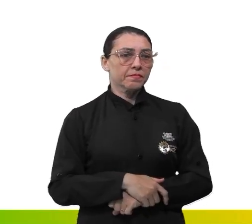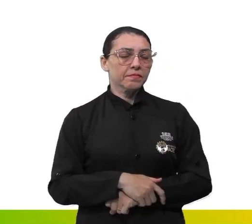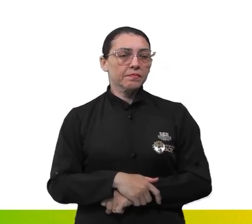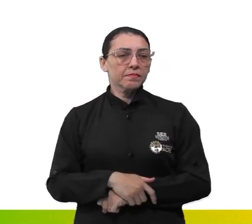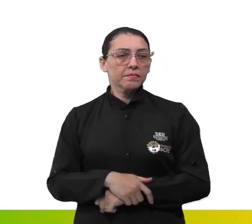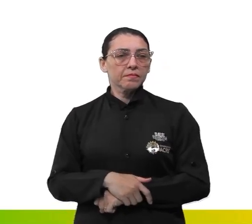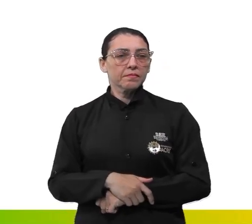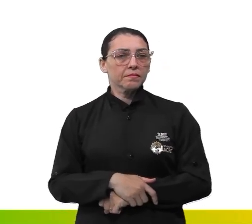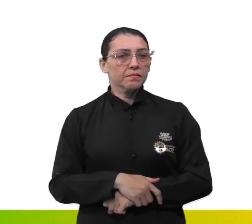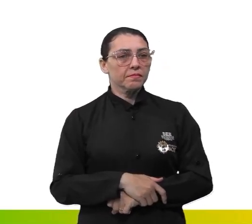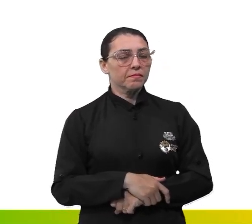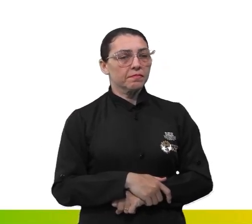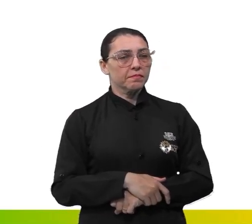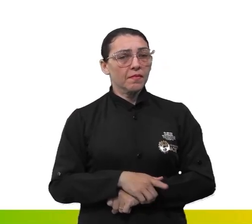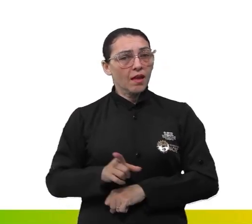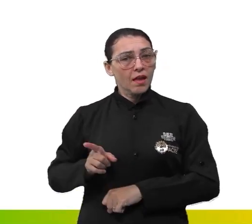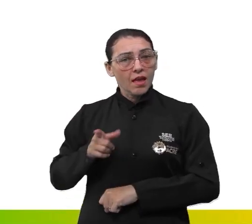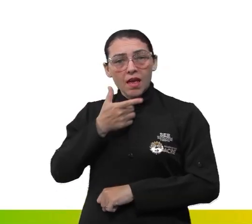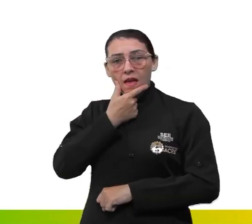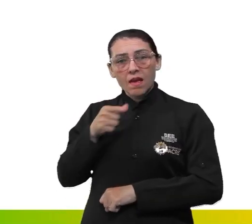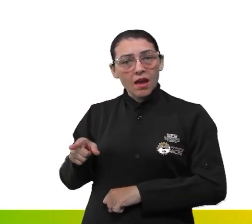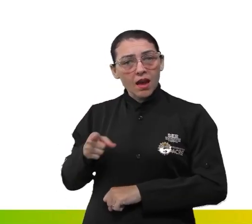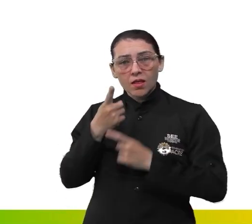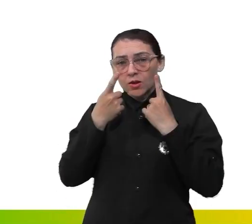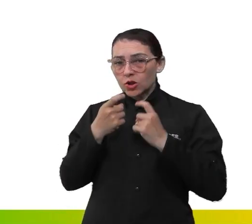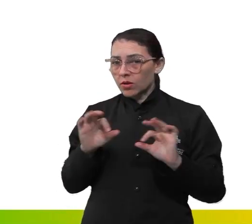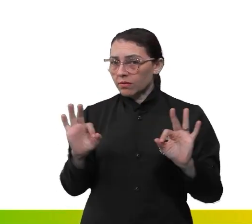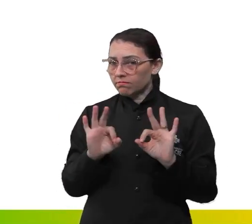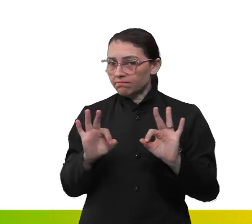He isn't crying, ele não está chorando.